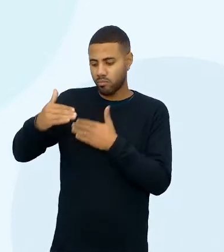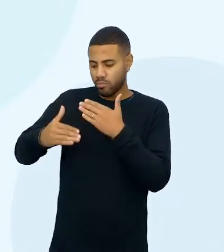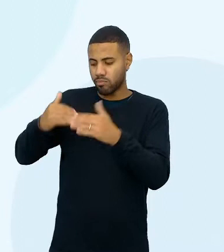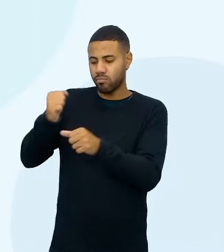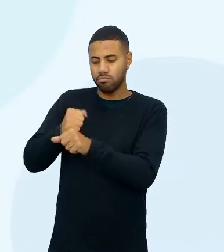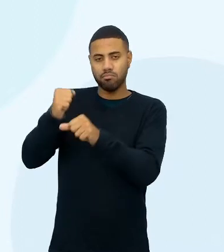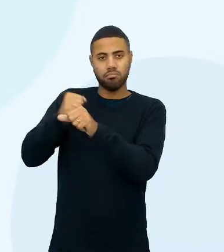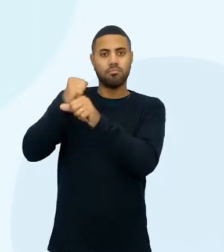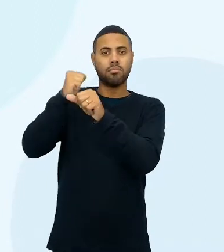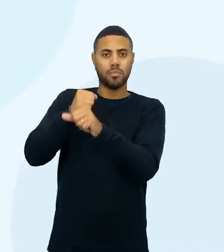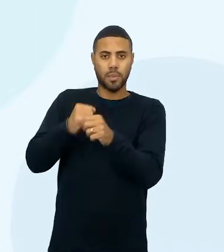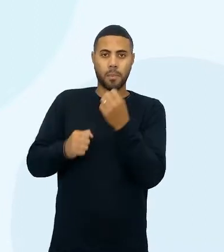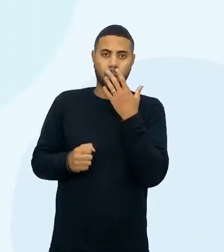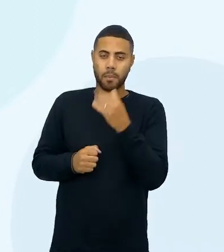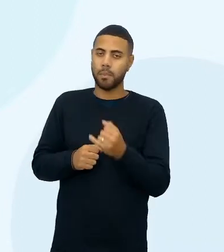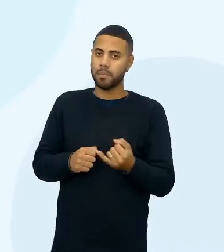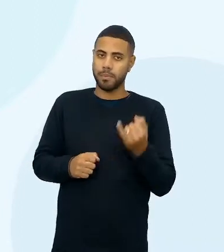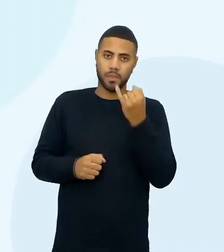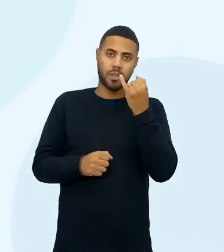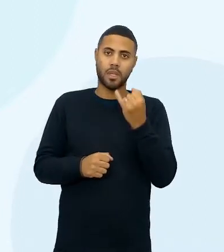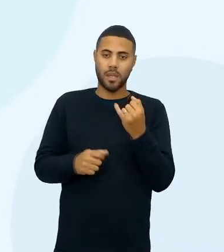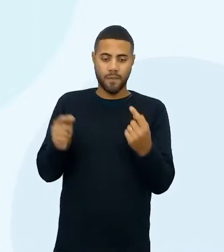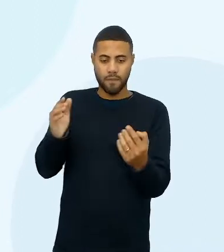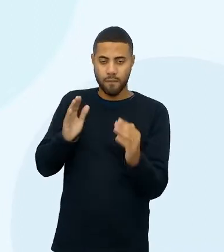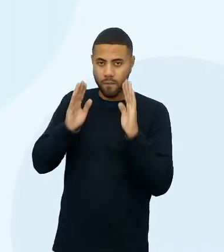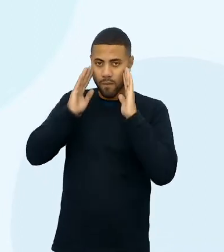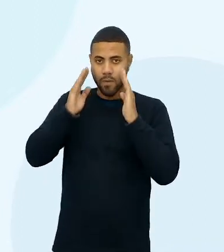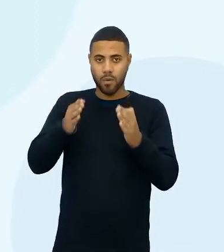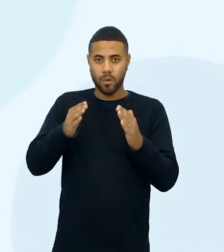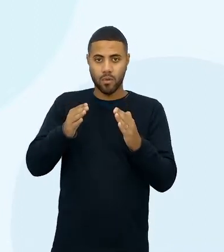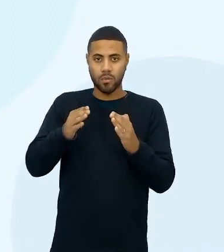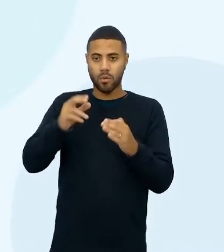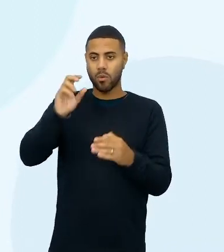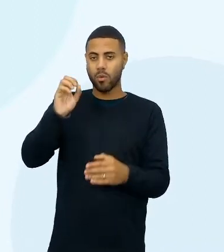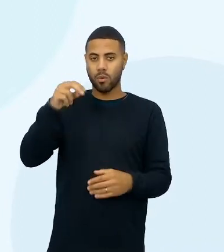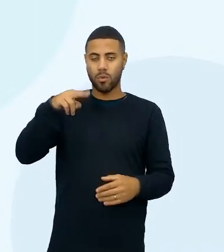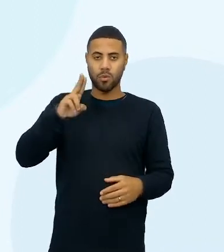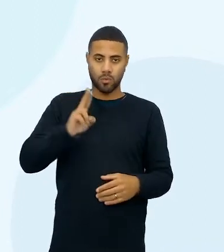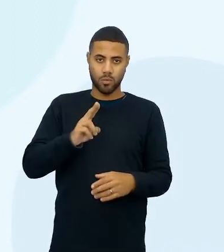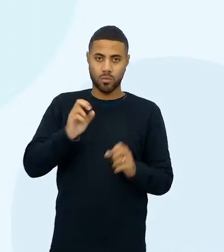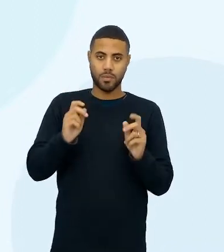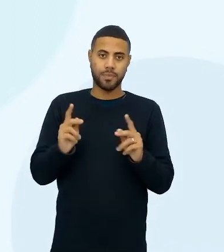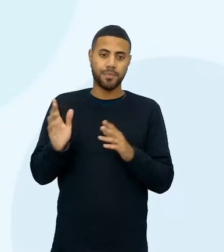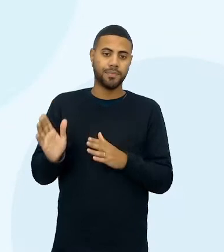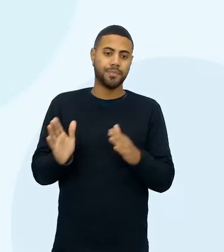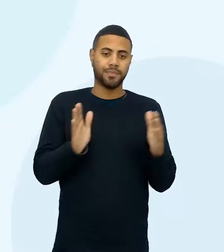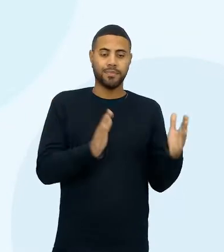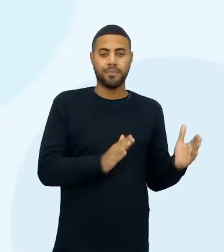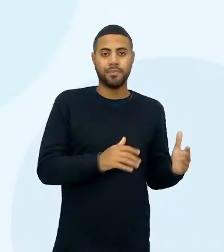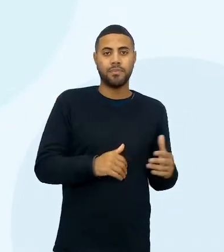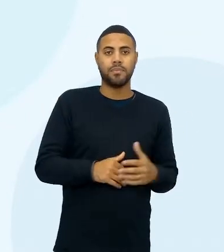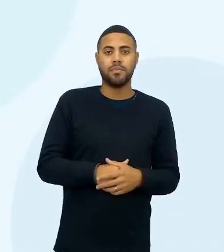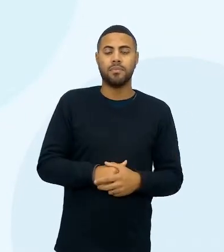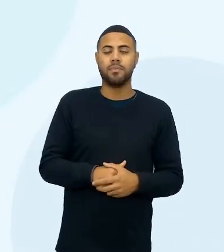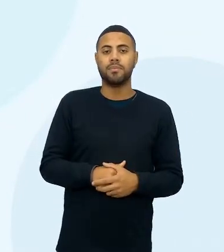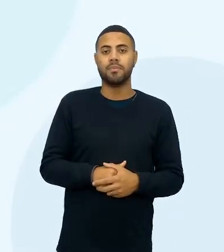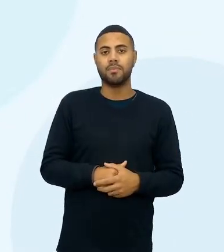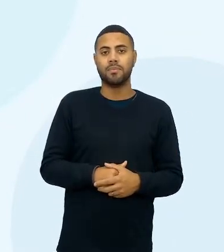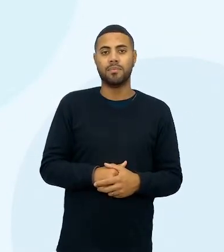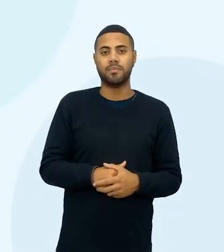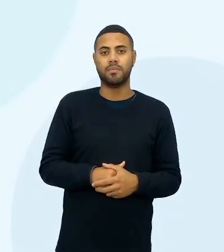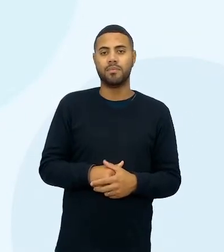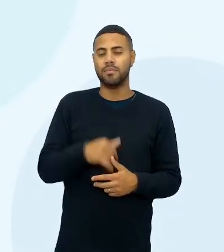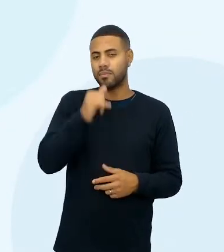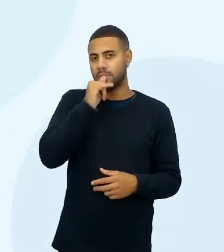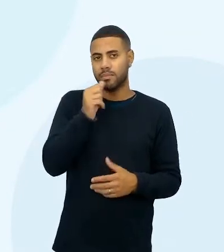é uma meta geral, uma das metas gerais das Nações Unidas. Nós temos que pensar também, por exemplo, quando compramos